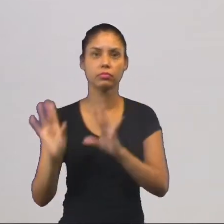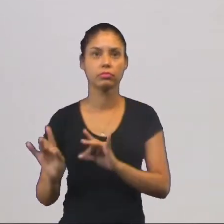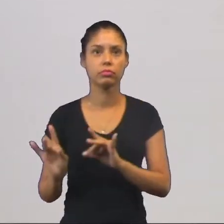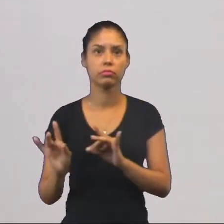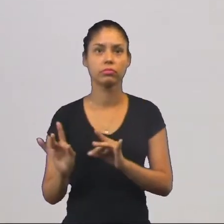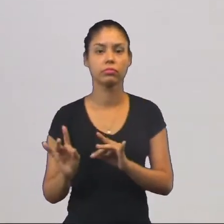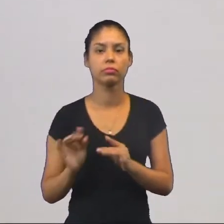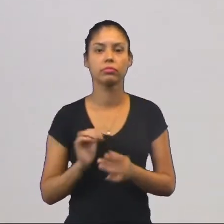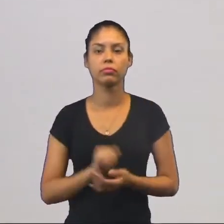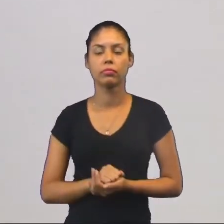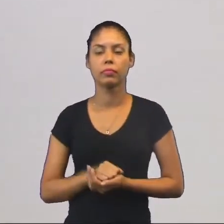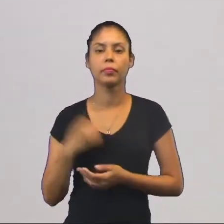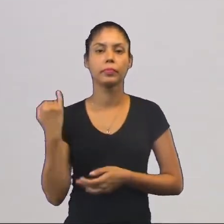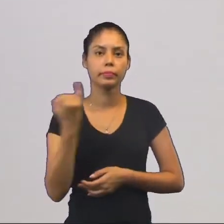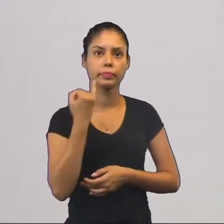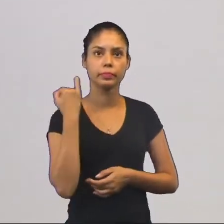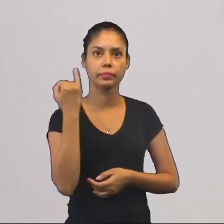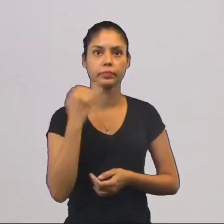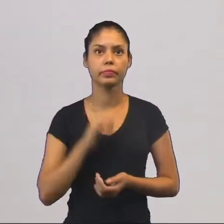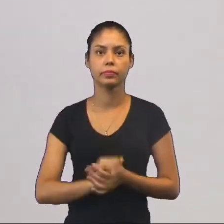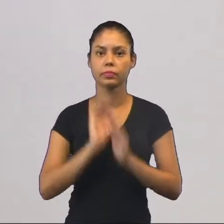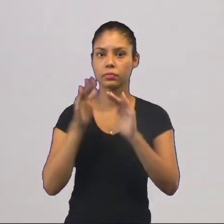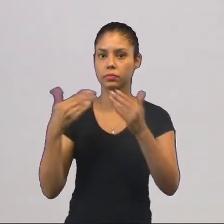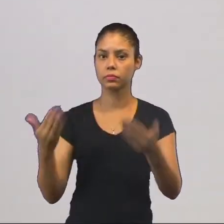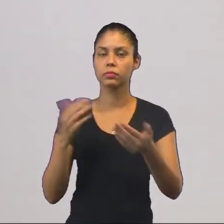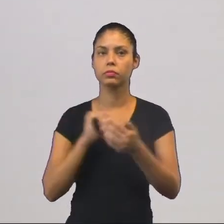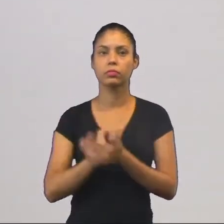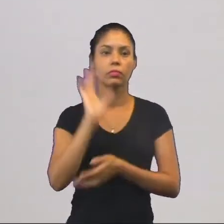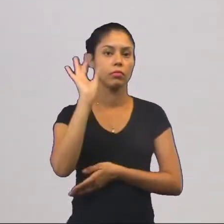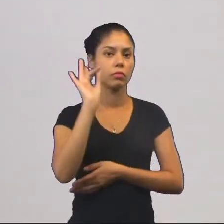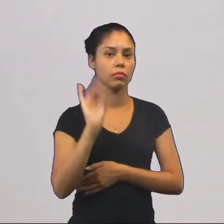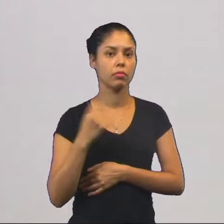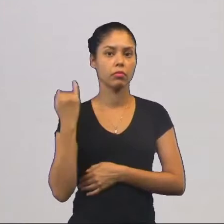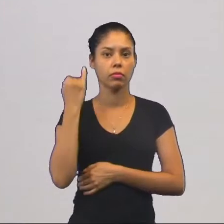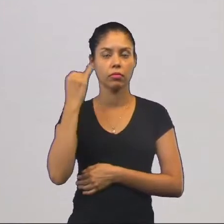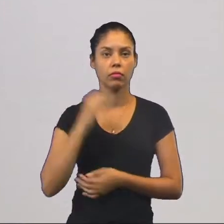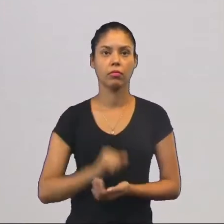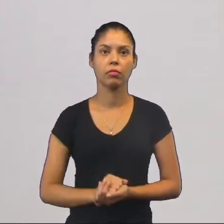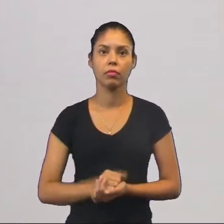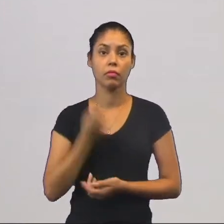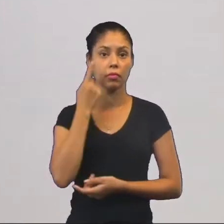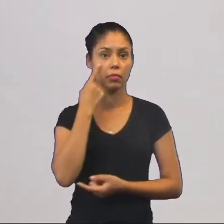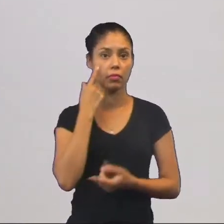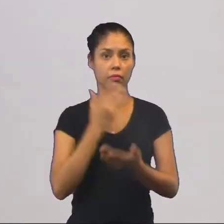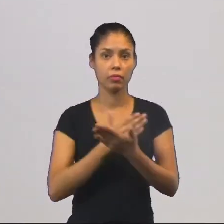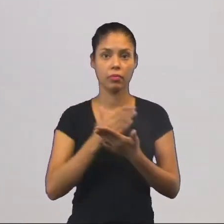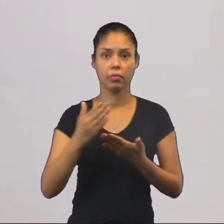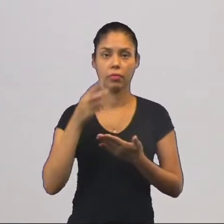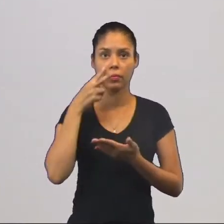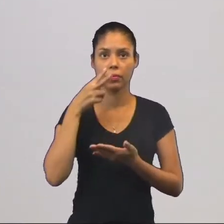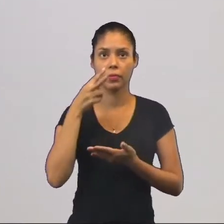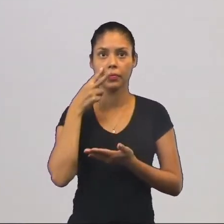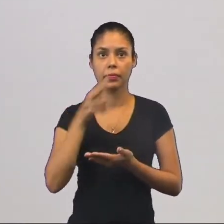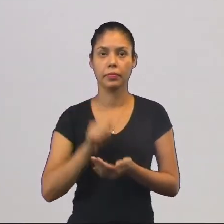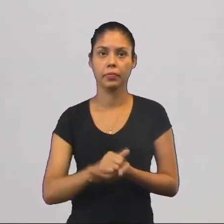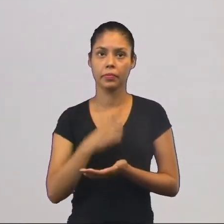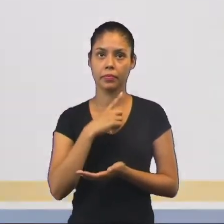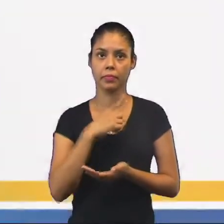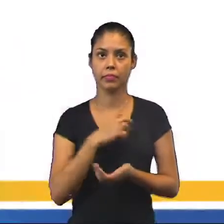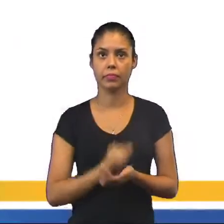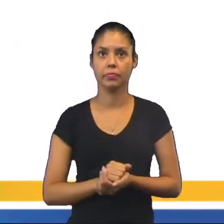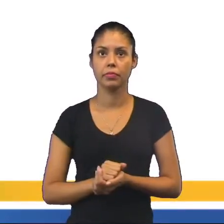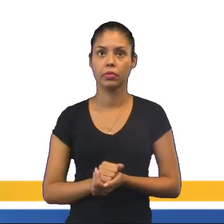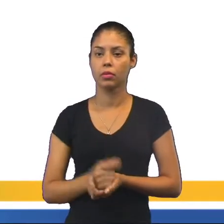itens de forma mais específica, qual que é a atuação de cada um. Para começar, a gente vê aí que a gente tem,